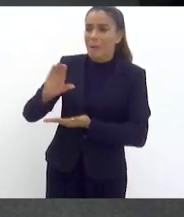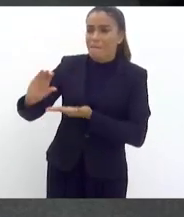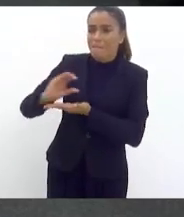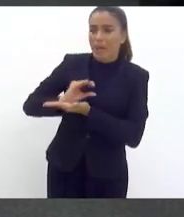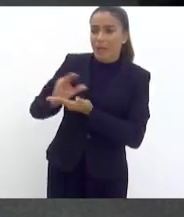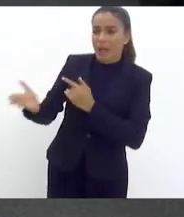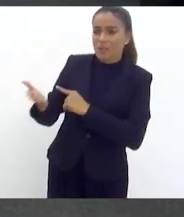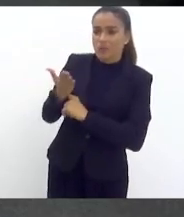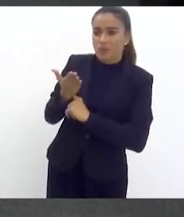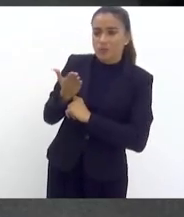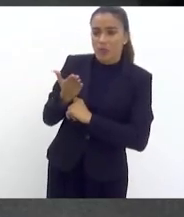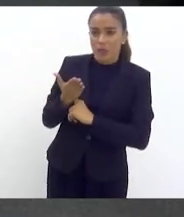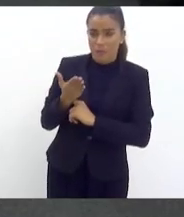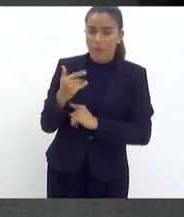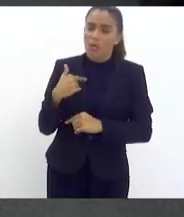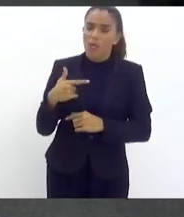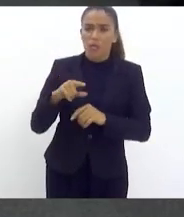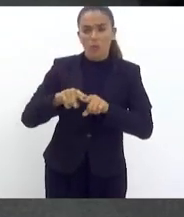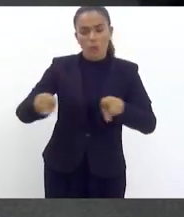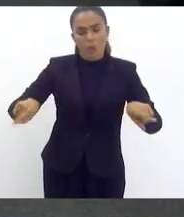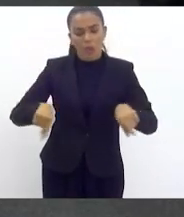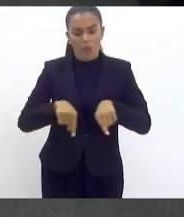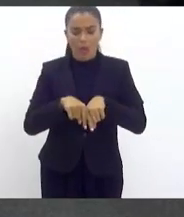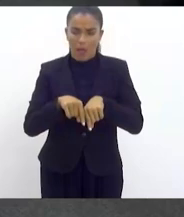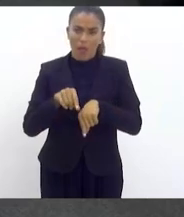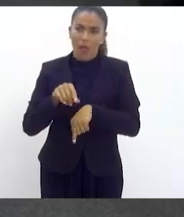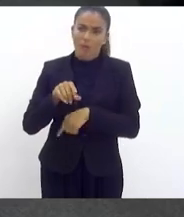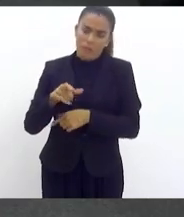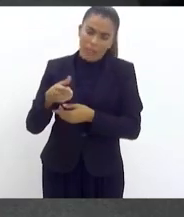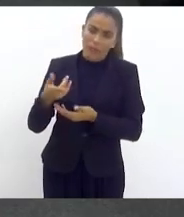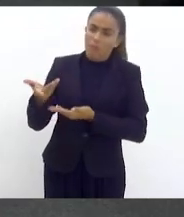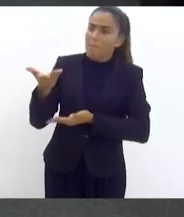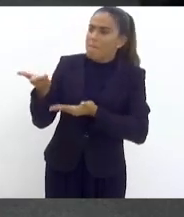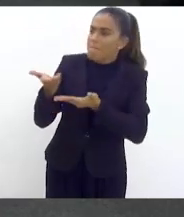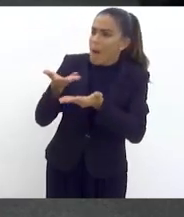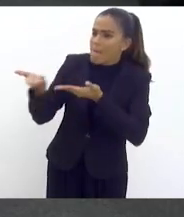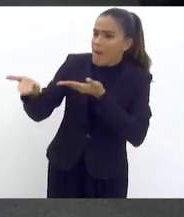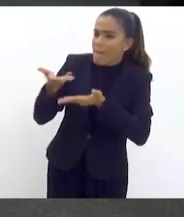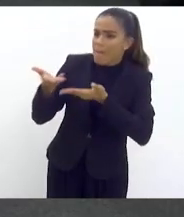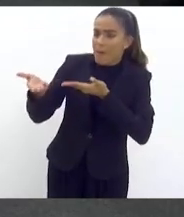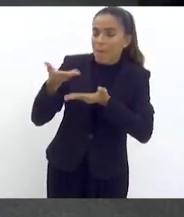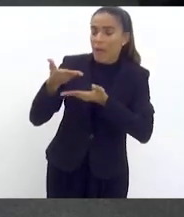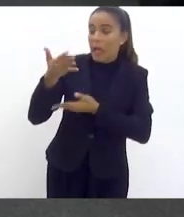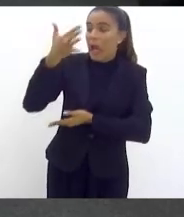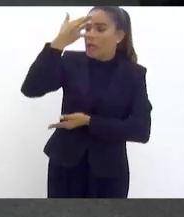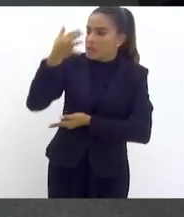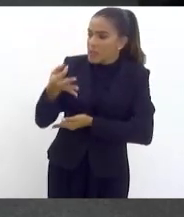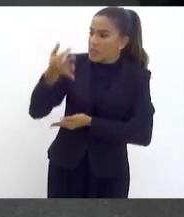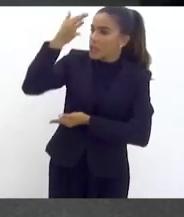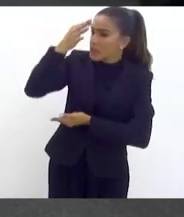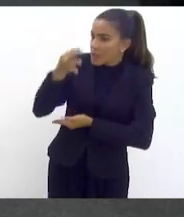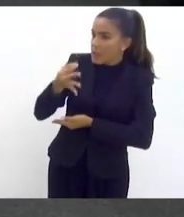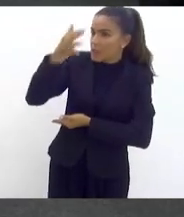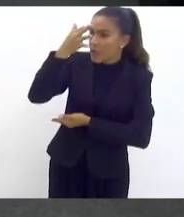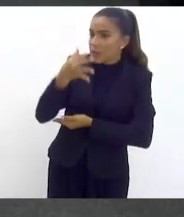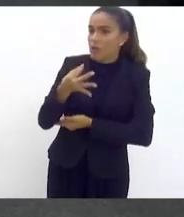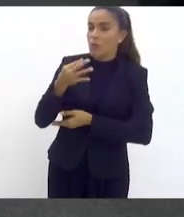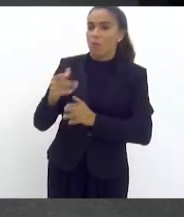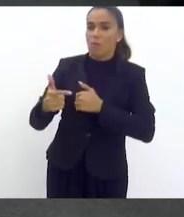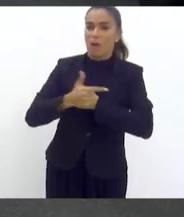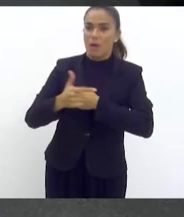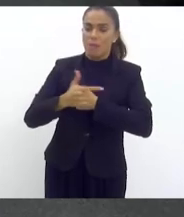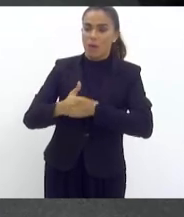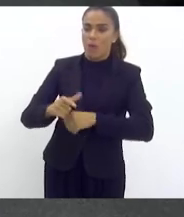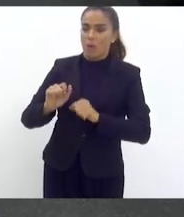recebi eles no meu gabinete no dia de hoje, justamente compreendendo a necessidade dessa Casa Legislativa aqui também